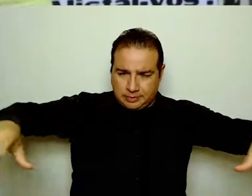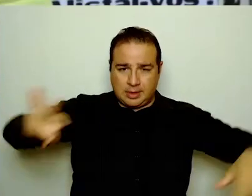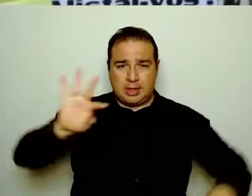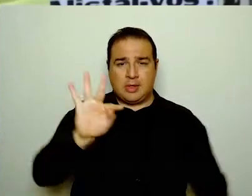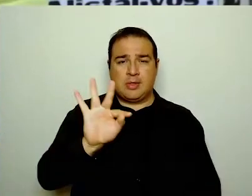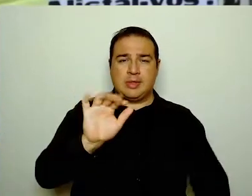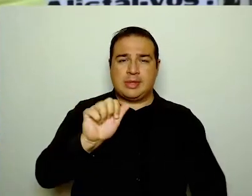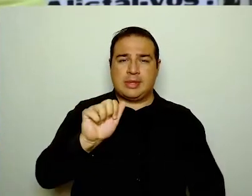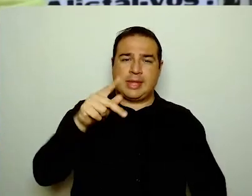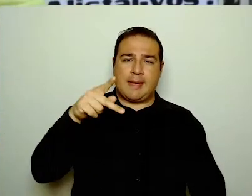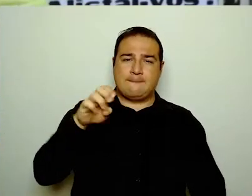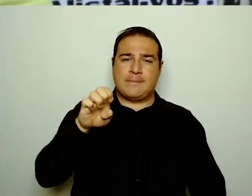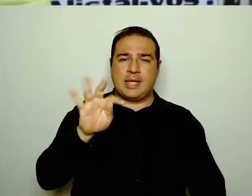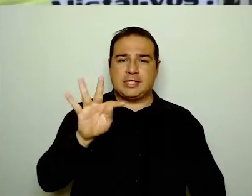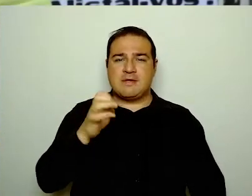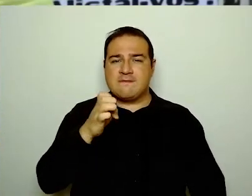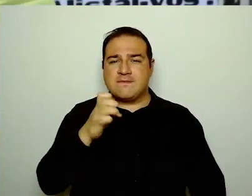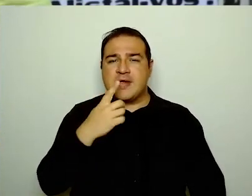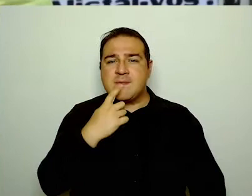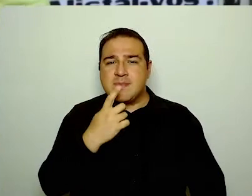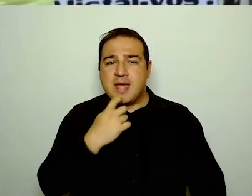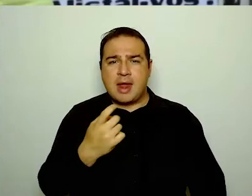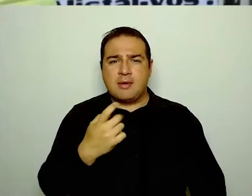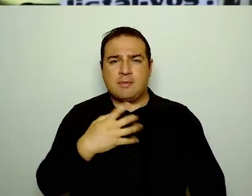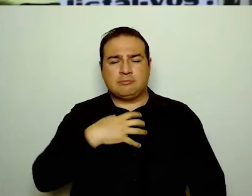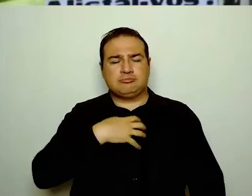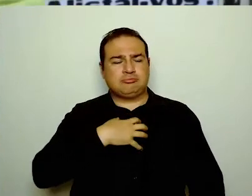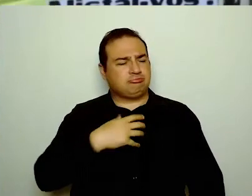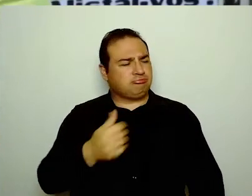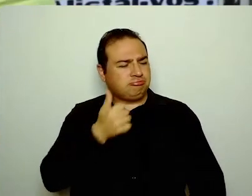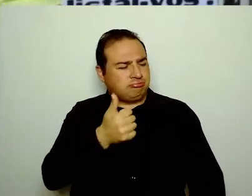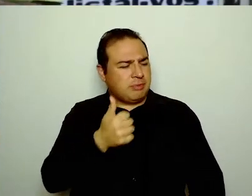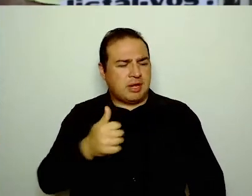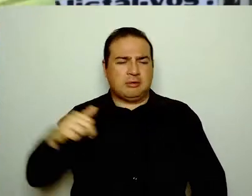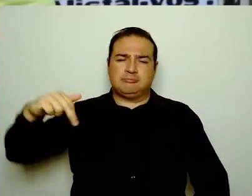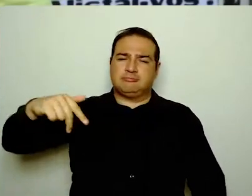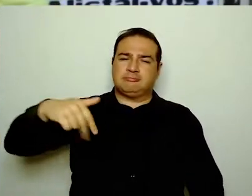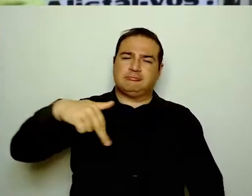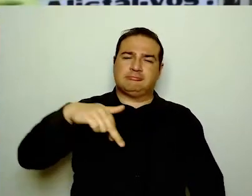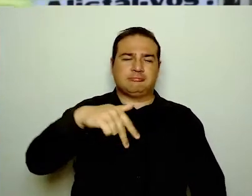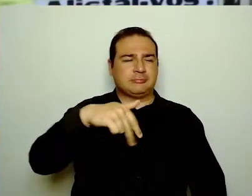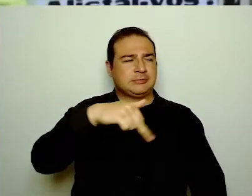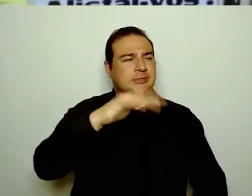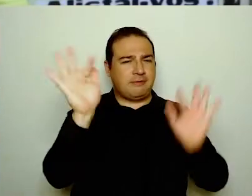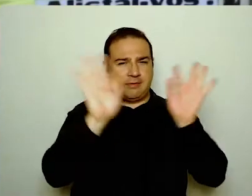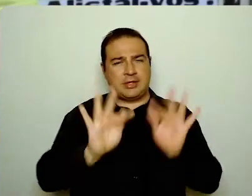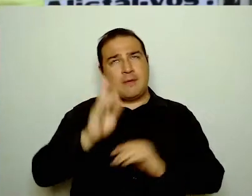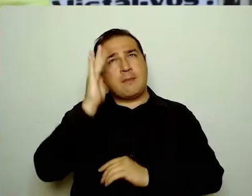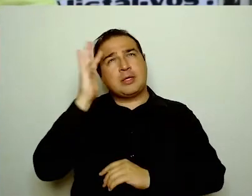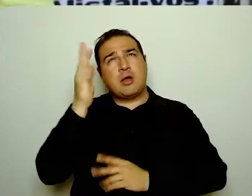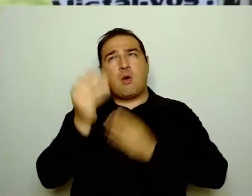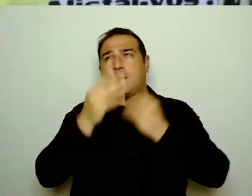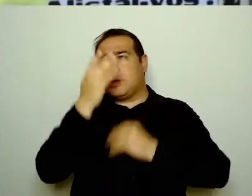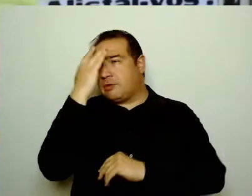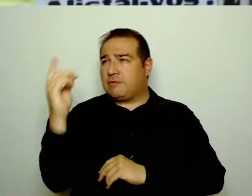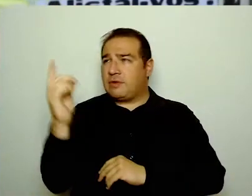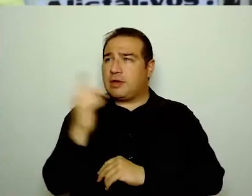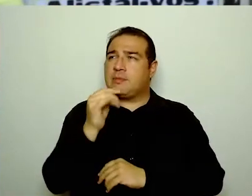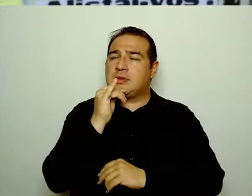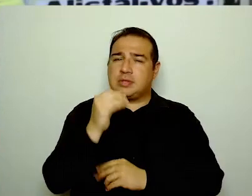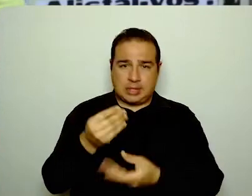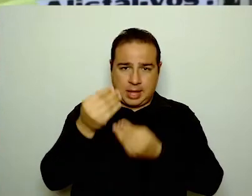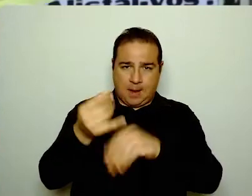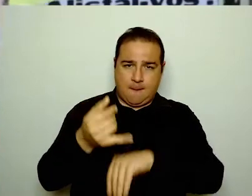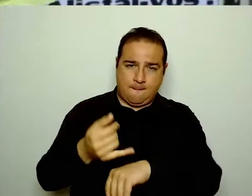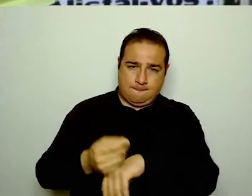que dentro desse processo democrático é muito importante as pessoas se sentirem bem, se sentirem à vontade e se sentirem felizes nesse dia. Aí eu imaginei